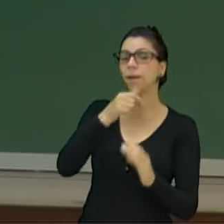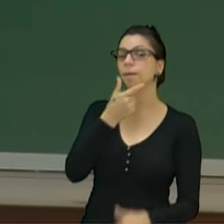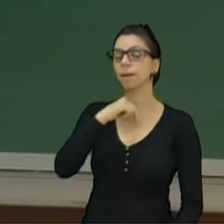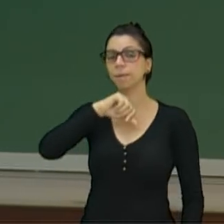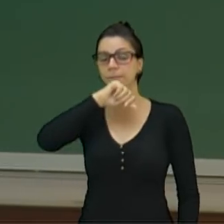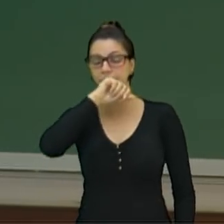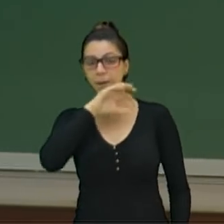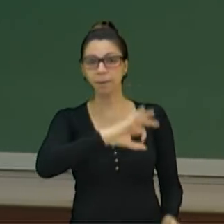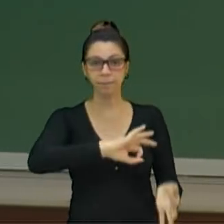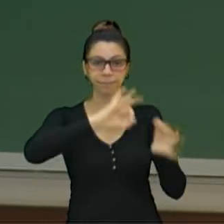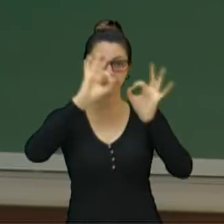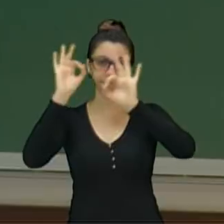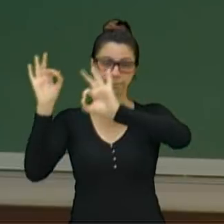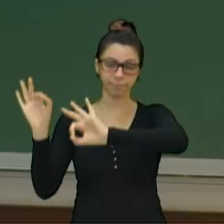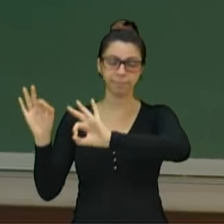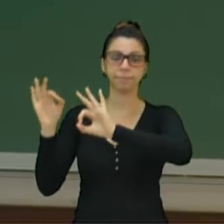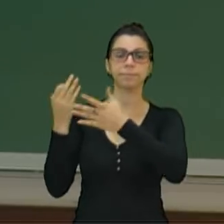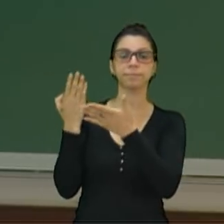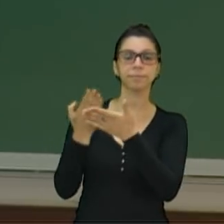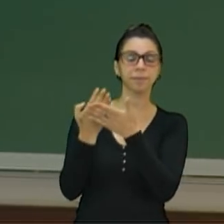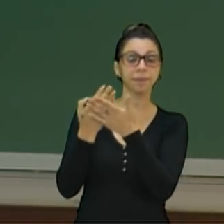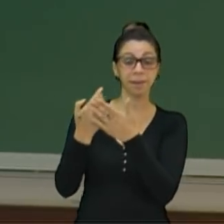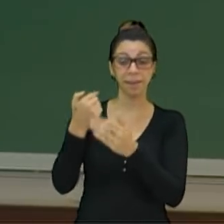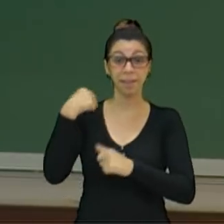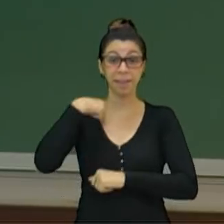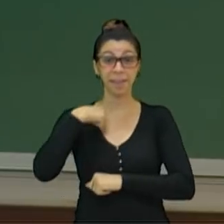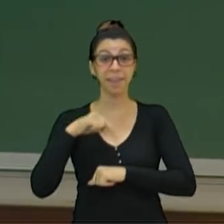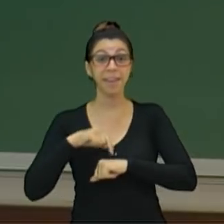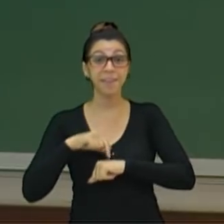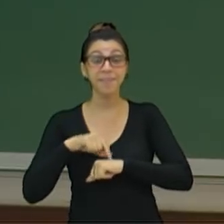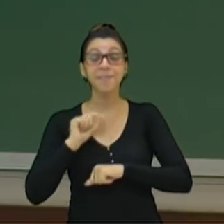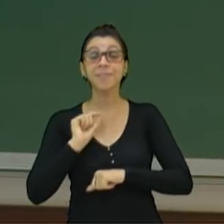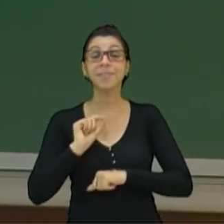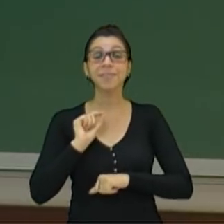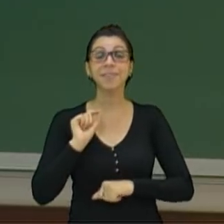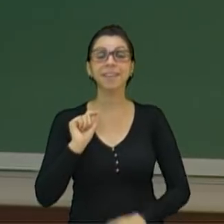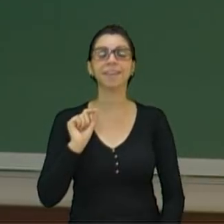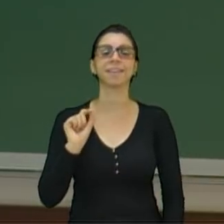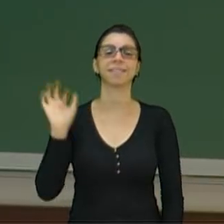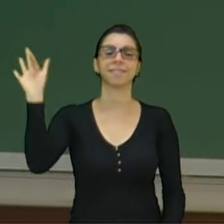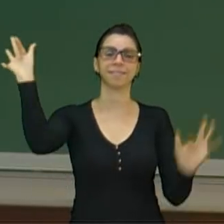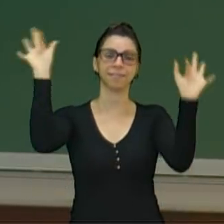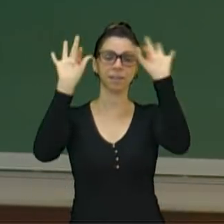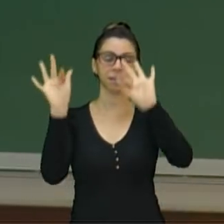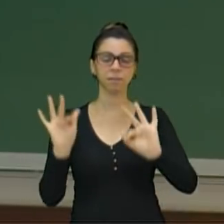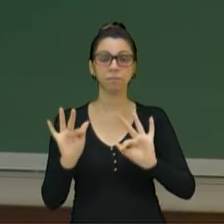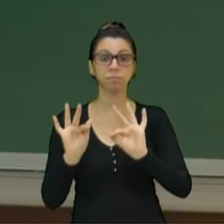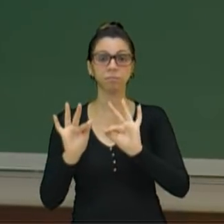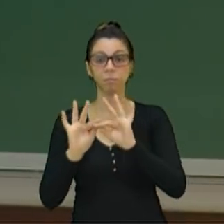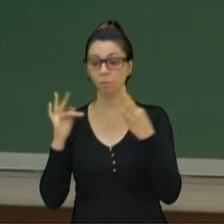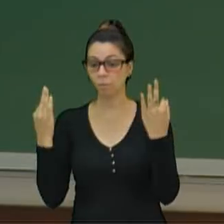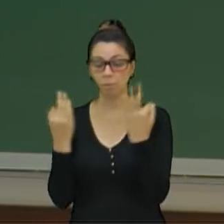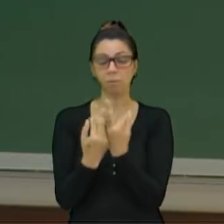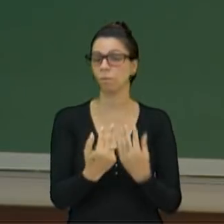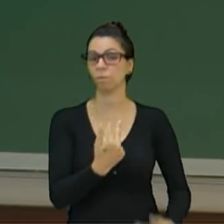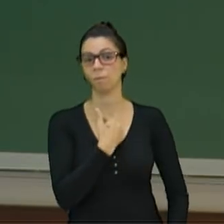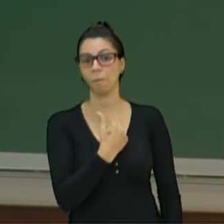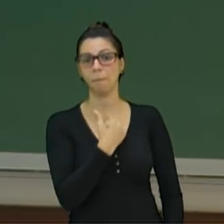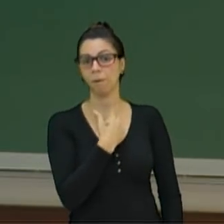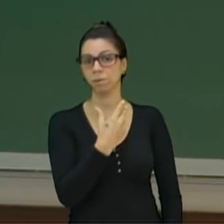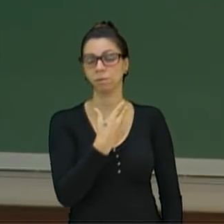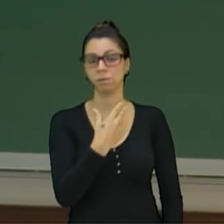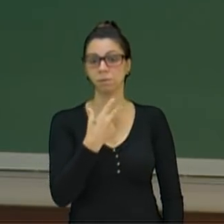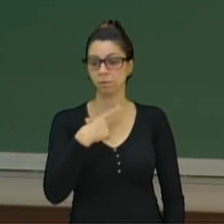acompanham a aula junto com seus filhos. Eu fico tão feliz, porque se está todo mundo em casa, não pode sair. Só sai em último